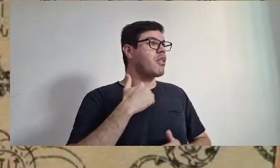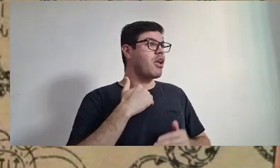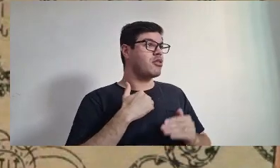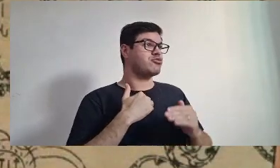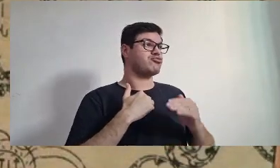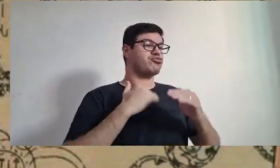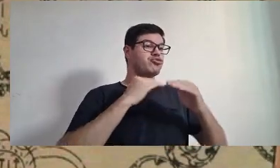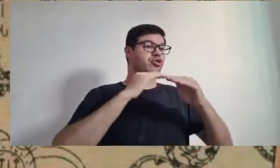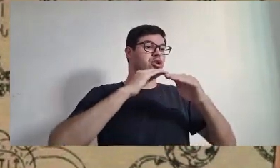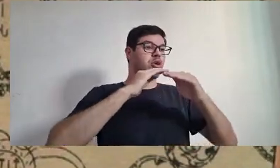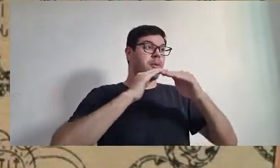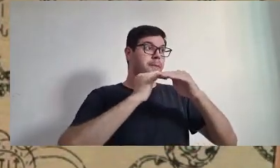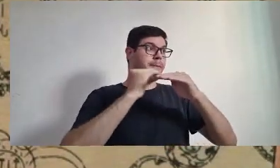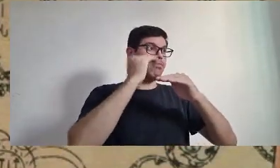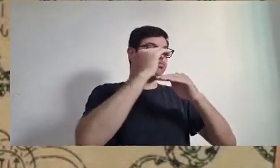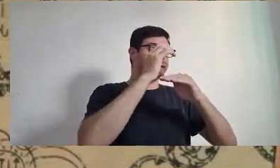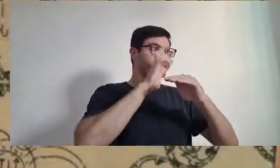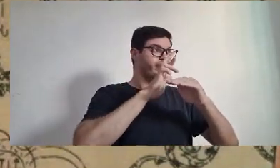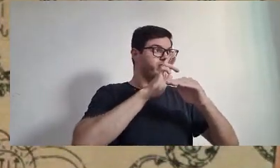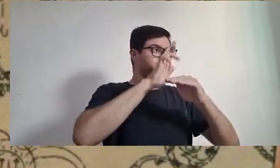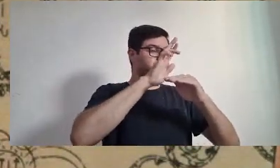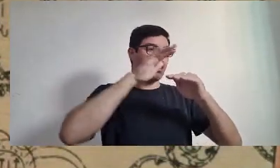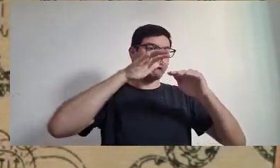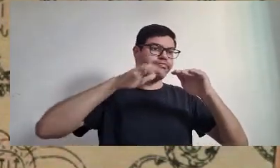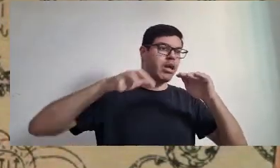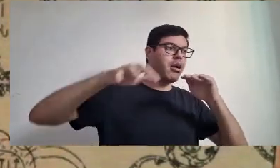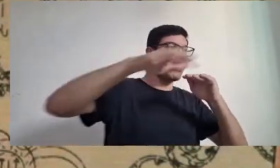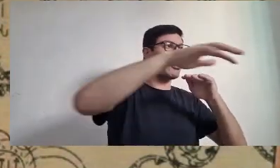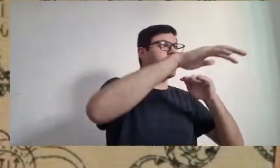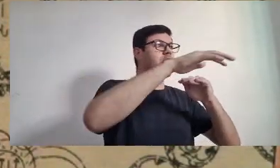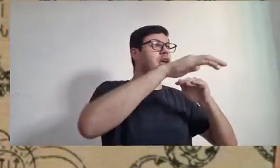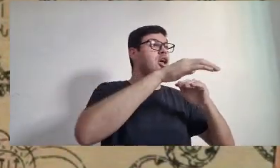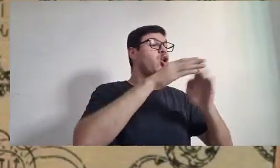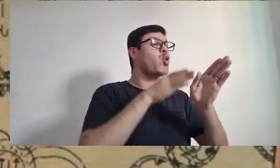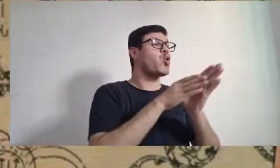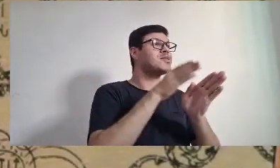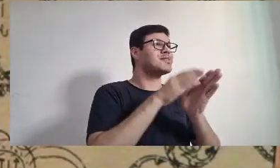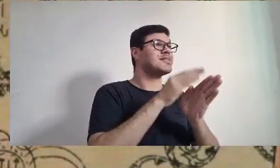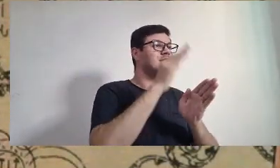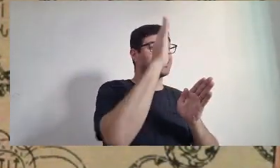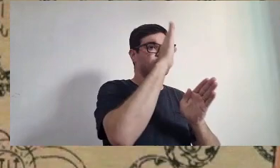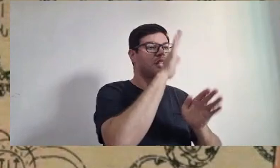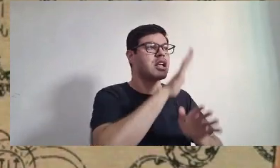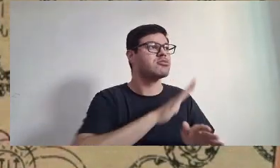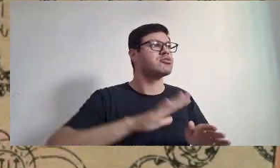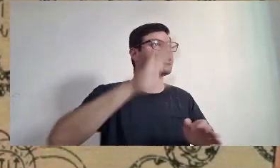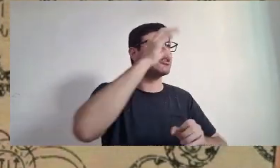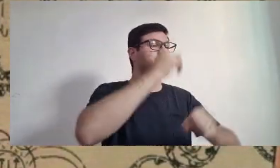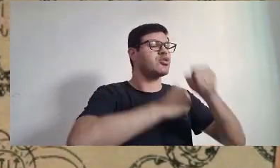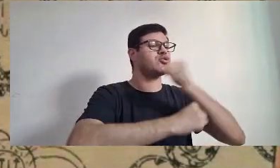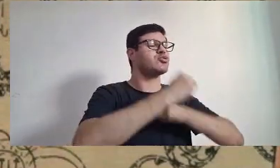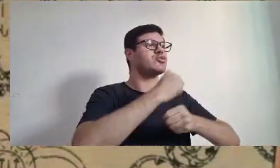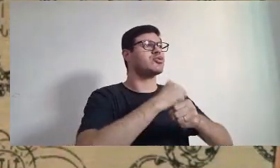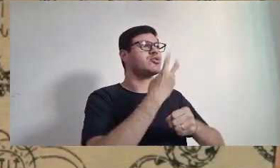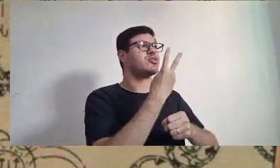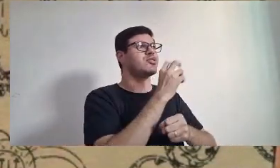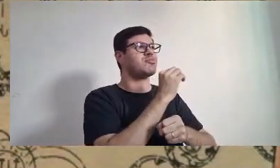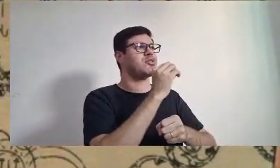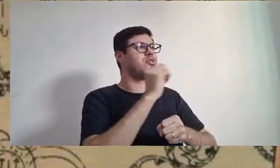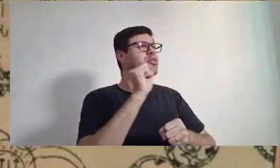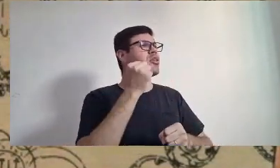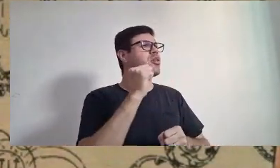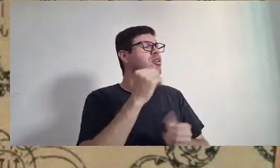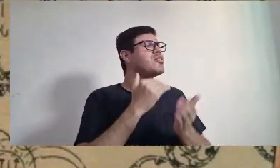bispo de uma região, sou também conselheiro nacional desde 2008. Reverendo